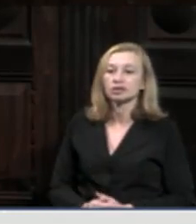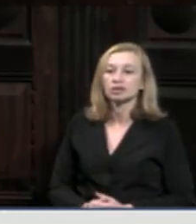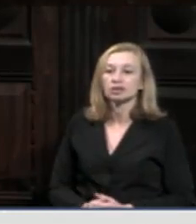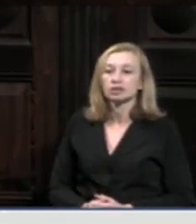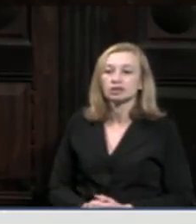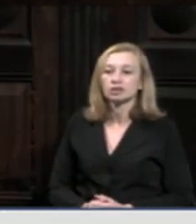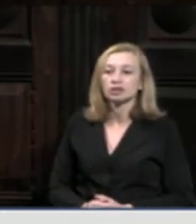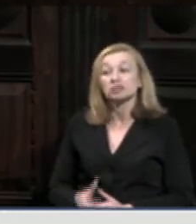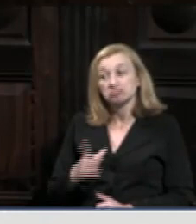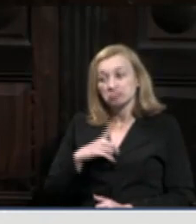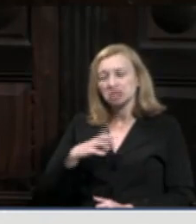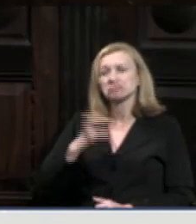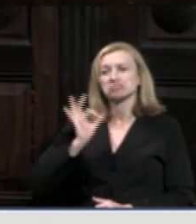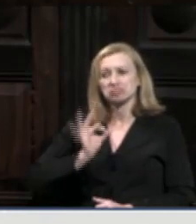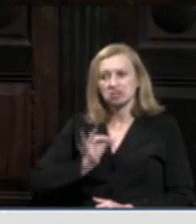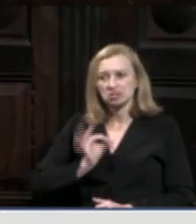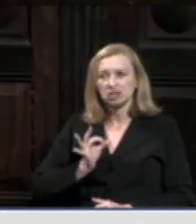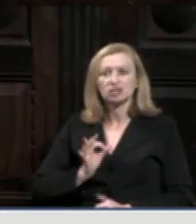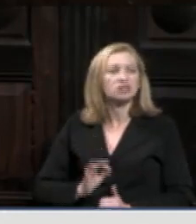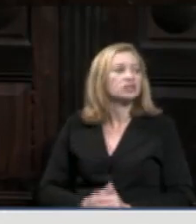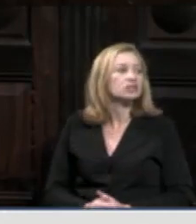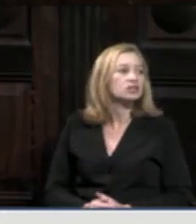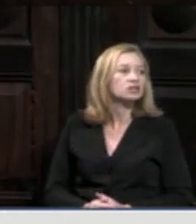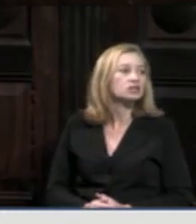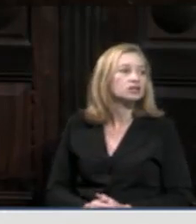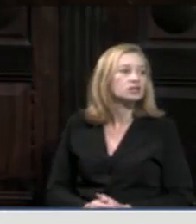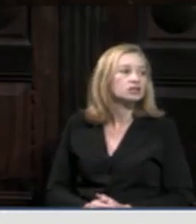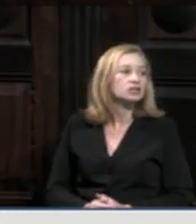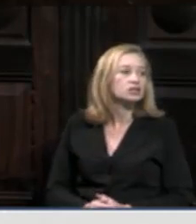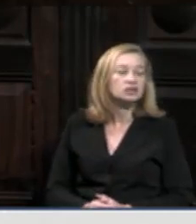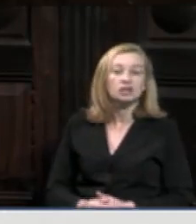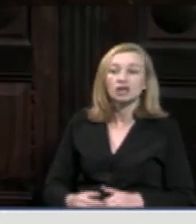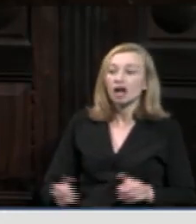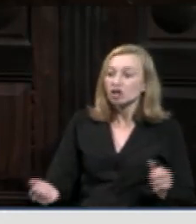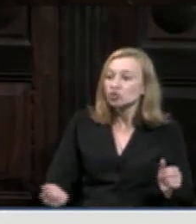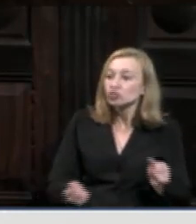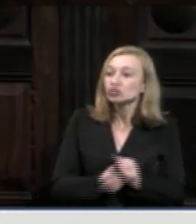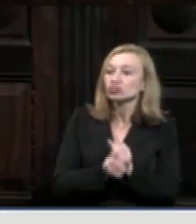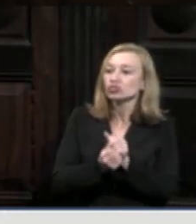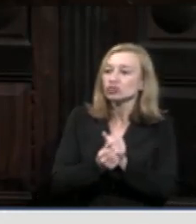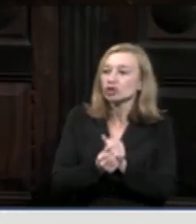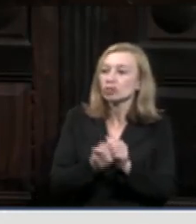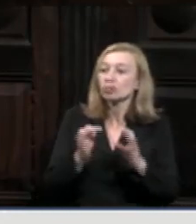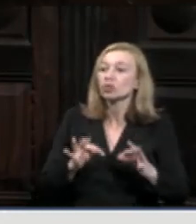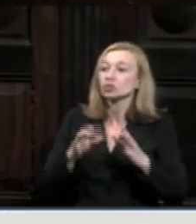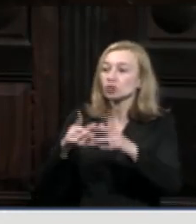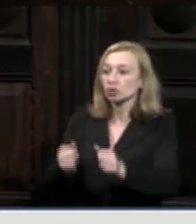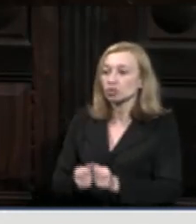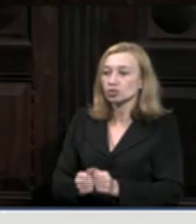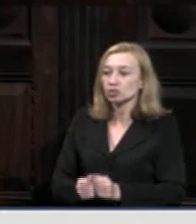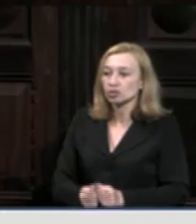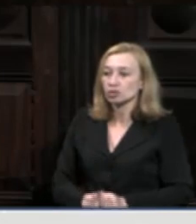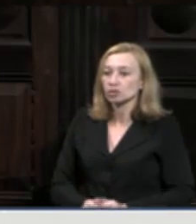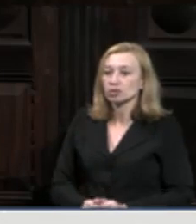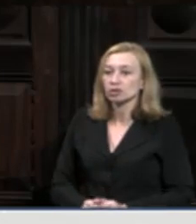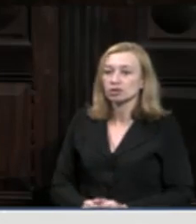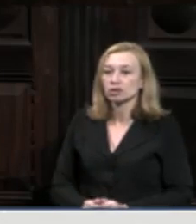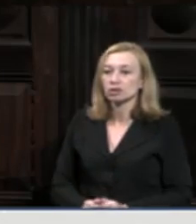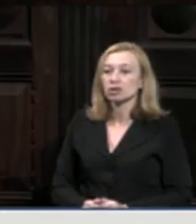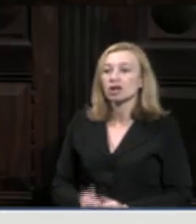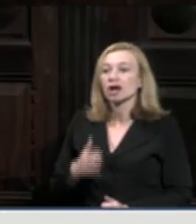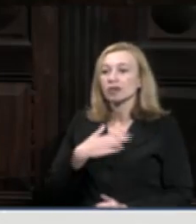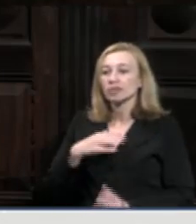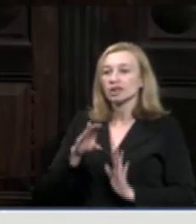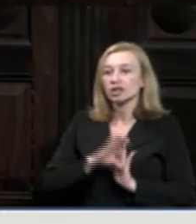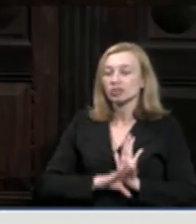que tenho certeza absoluta, será acolhida por todos. A minha